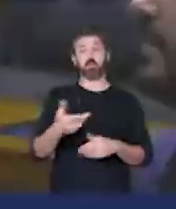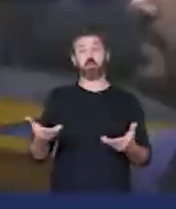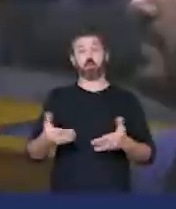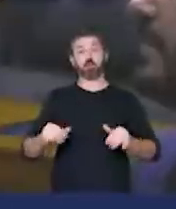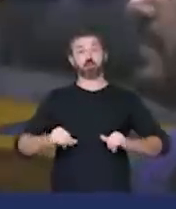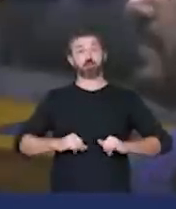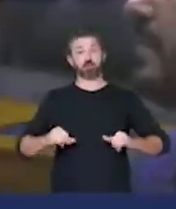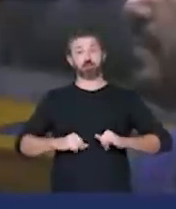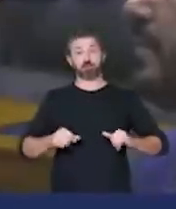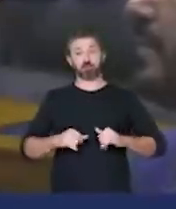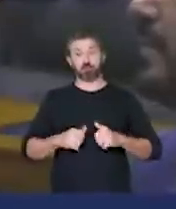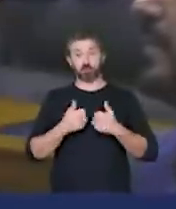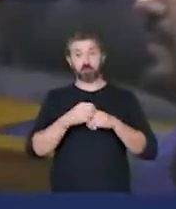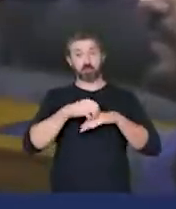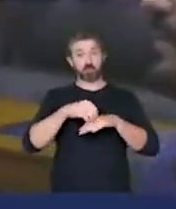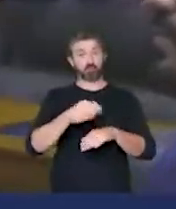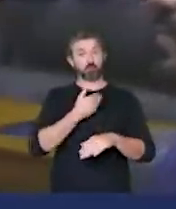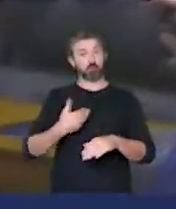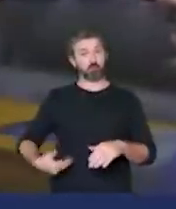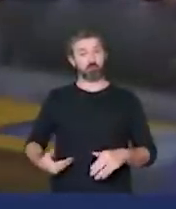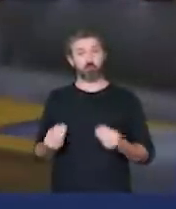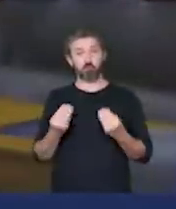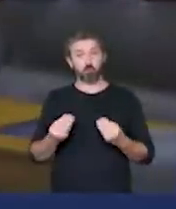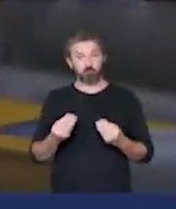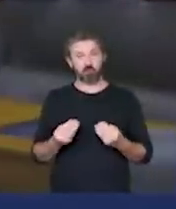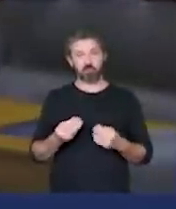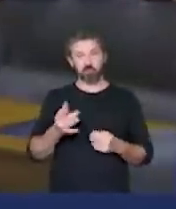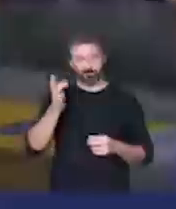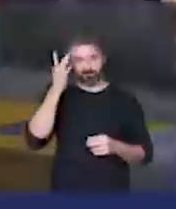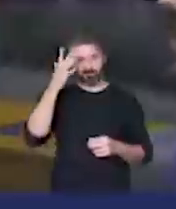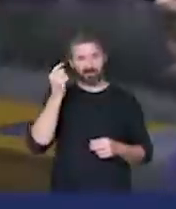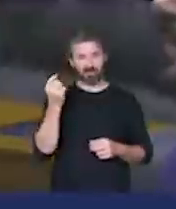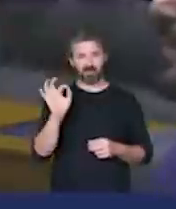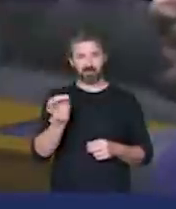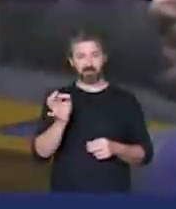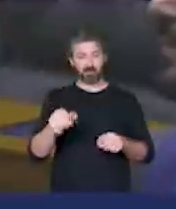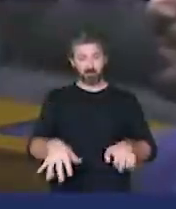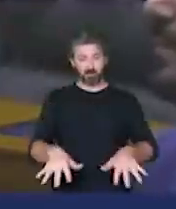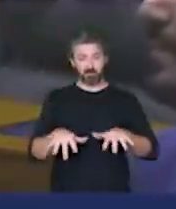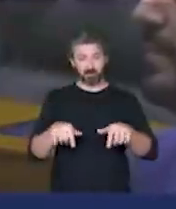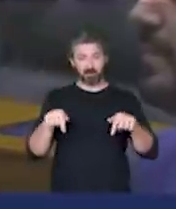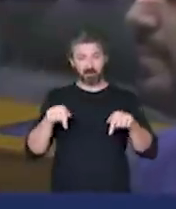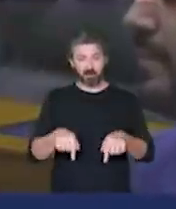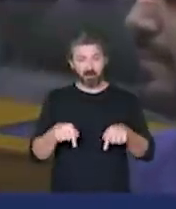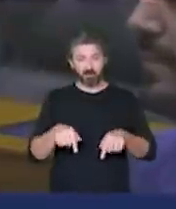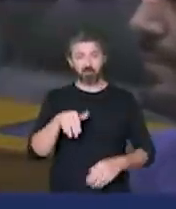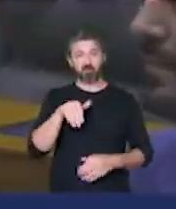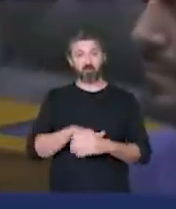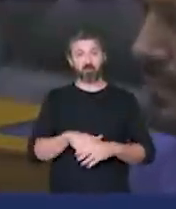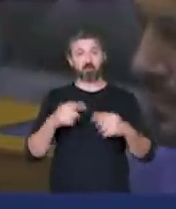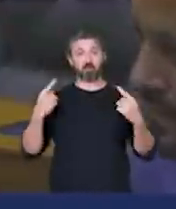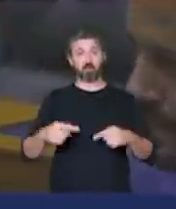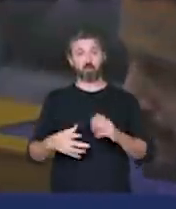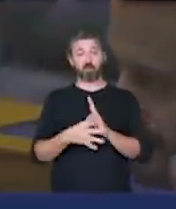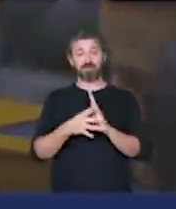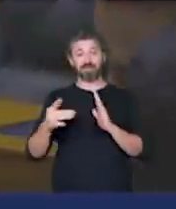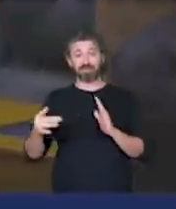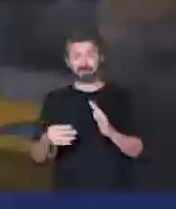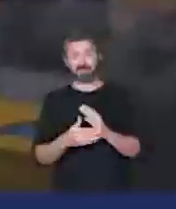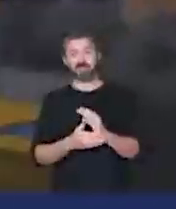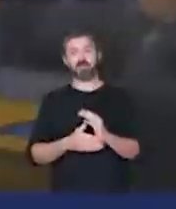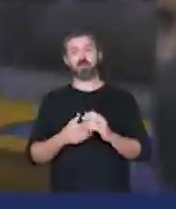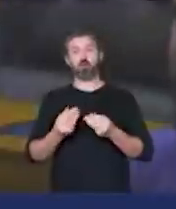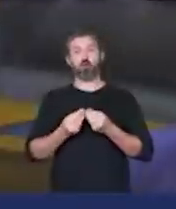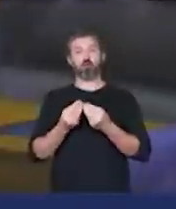sofrendo pegando transporte público. É muito fácil o plenário dessa Câmara dos Deputados votar contra um destaque que busca oferecer